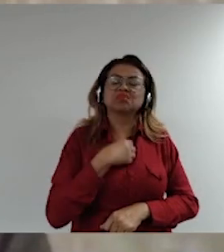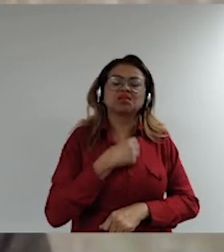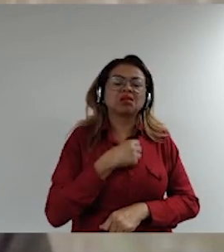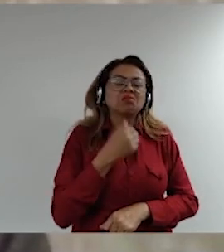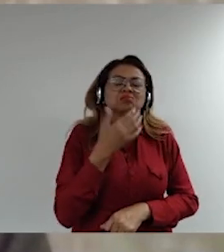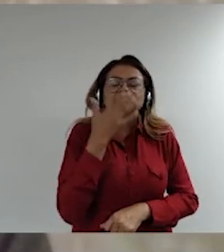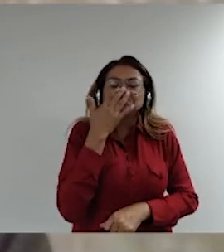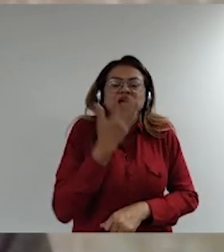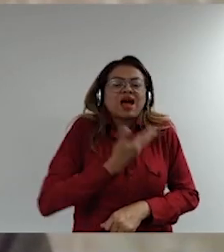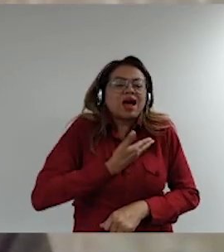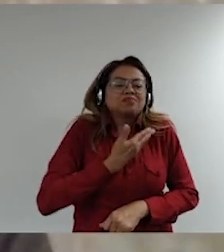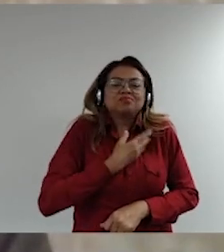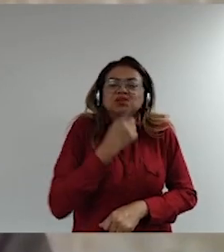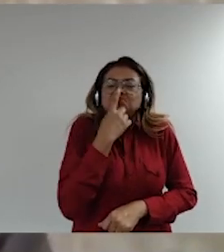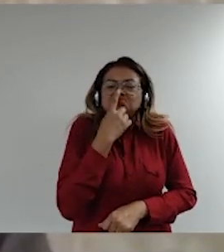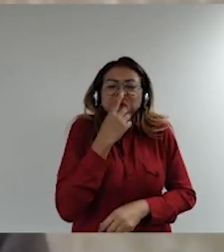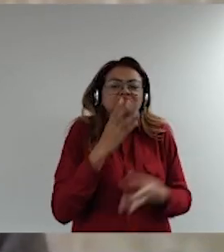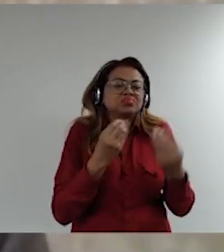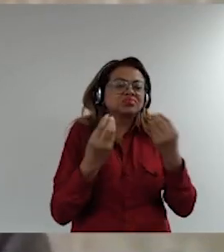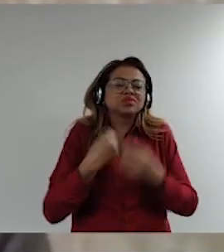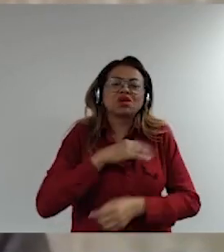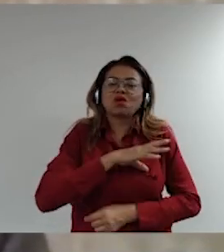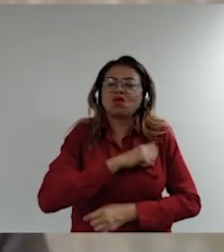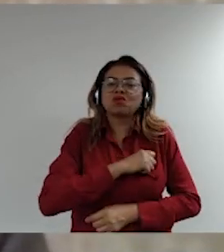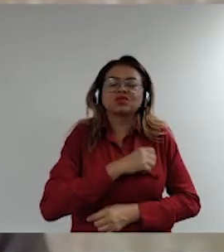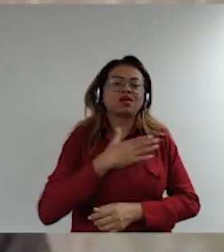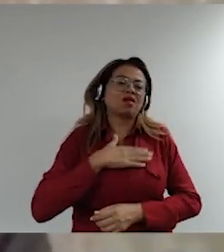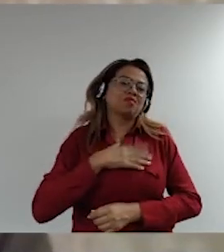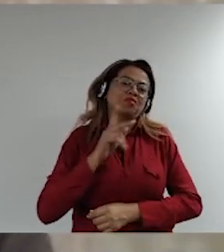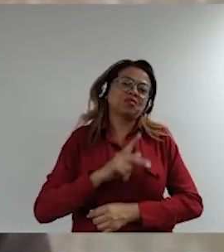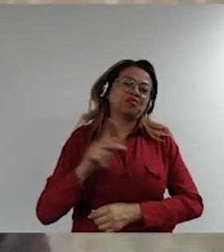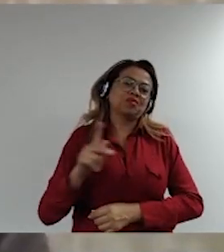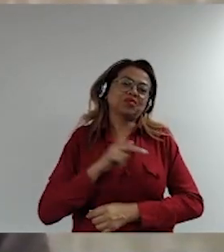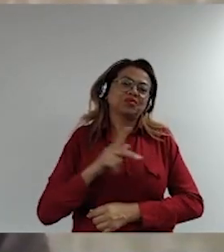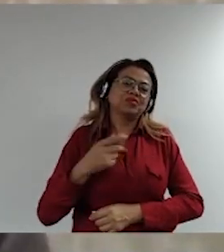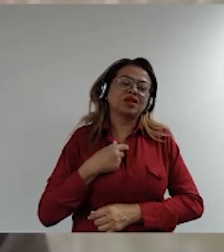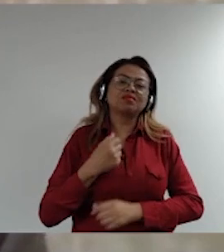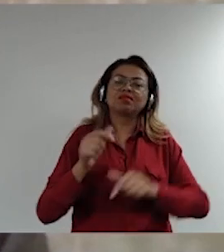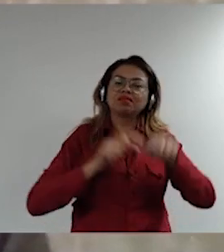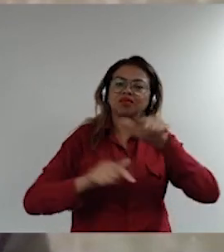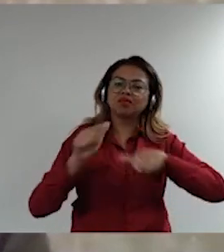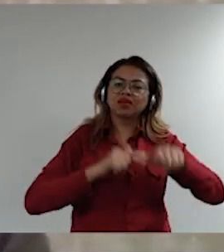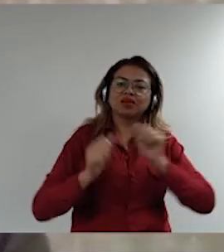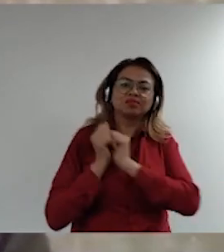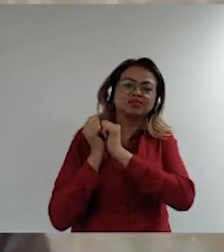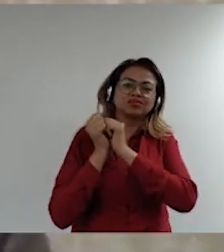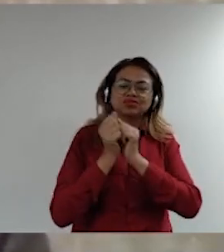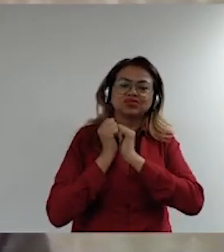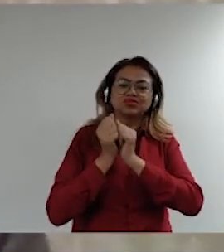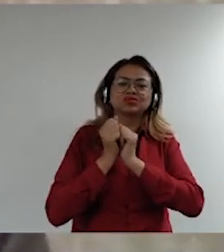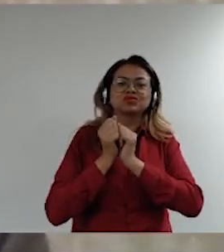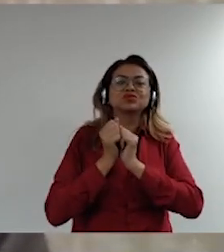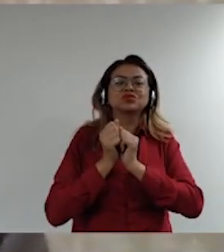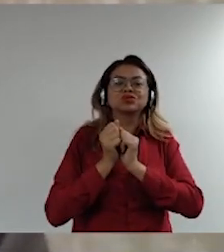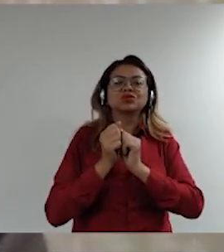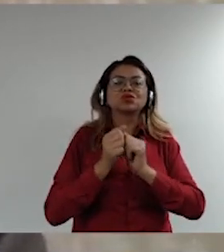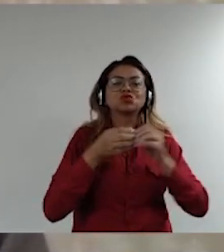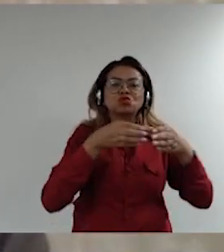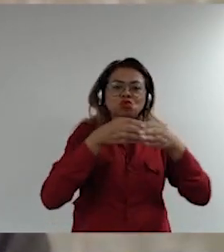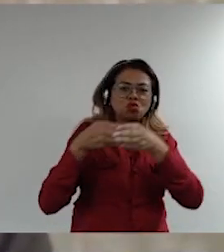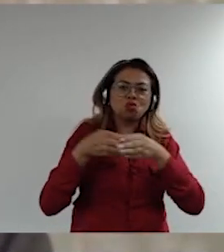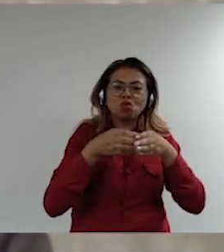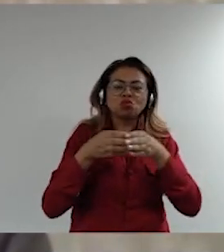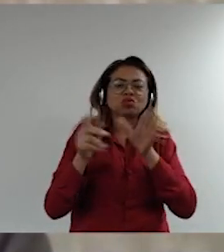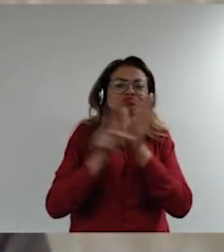no Conselho Federal da OAB, era meu professor. Trabalhamos junto numa comissão